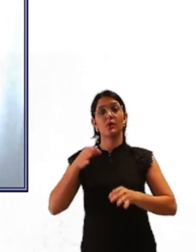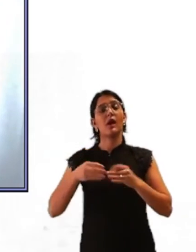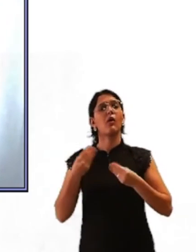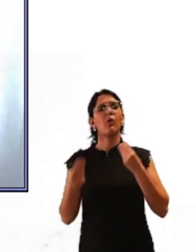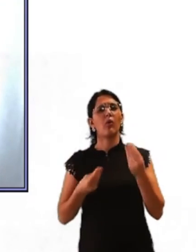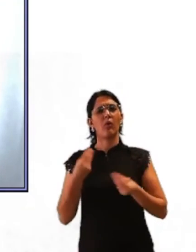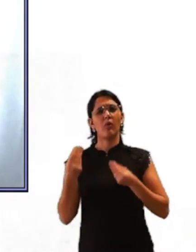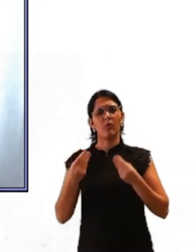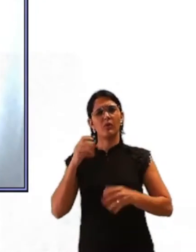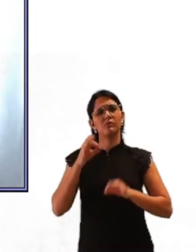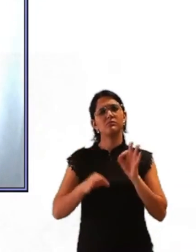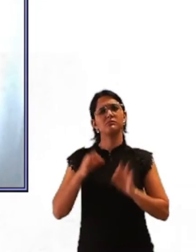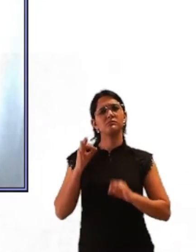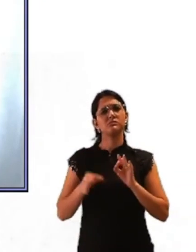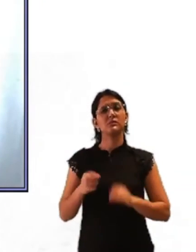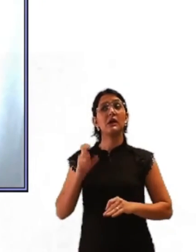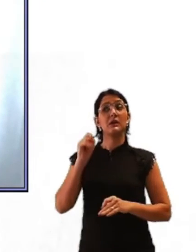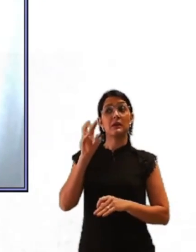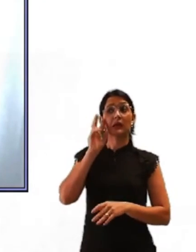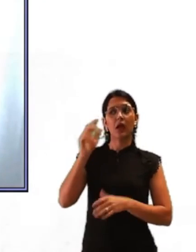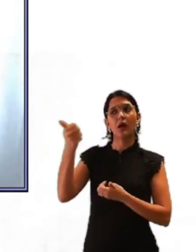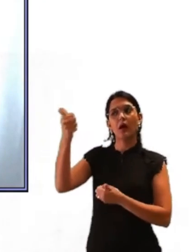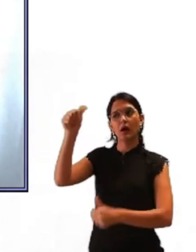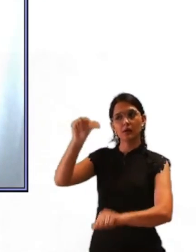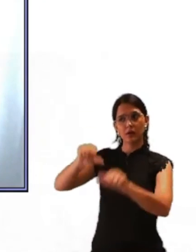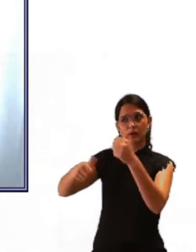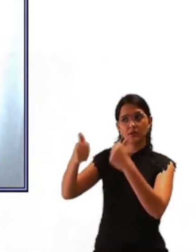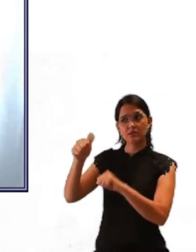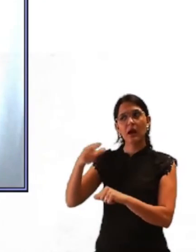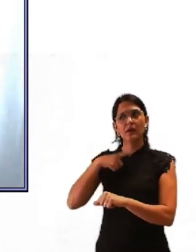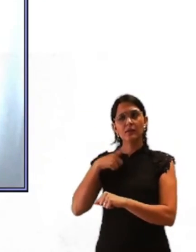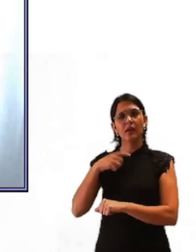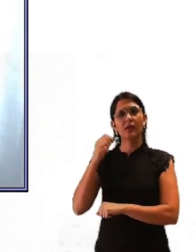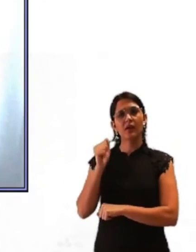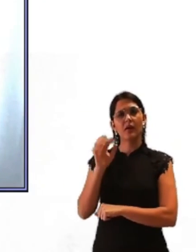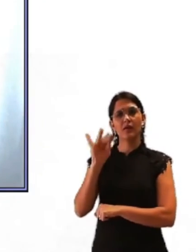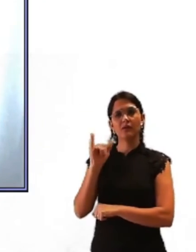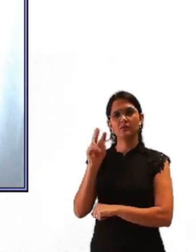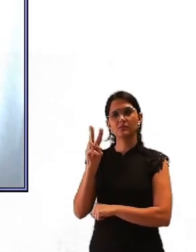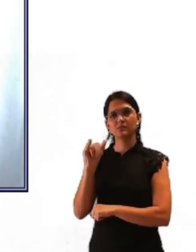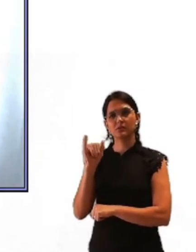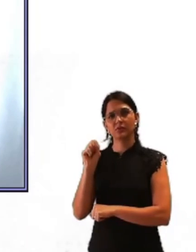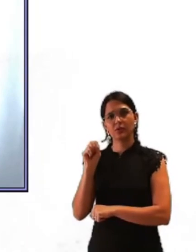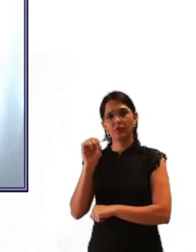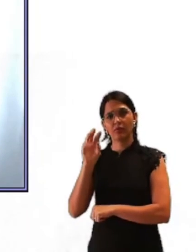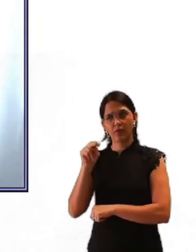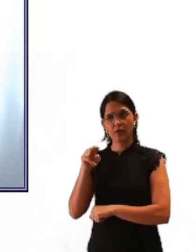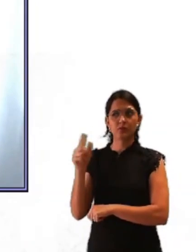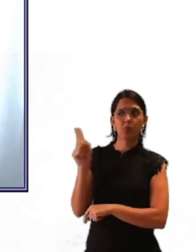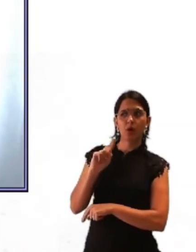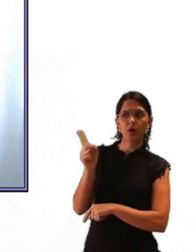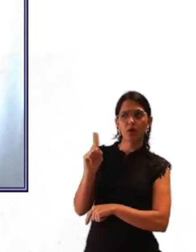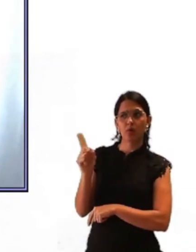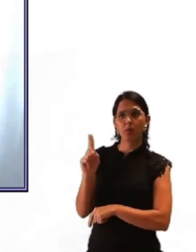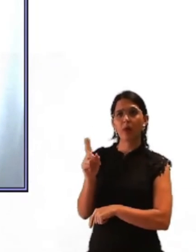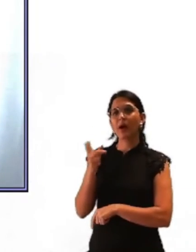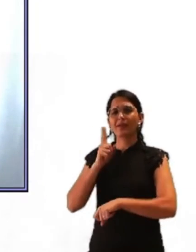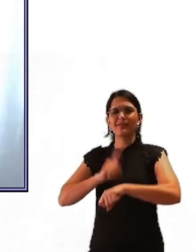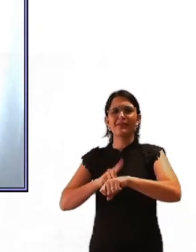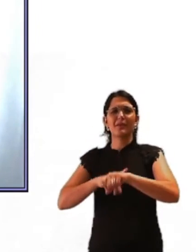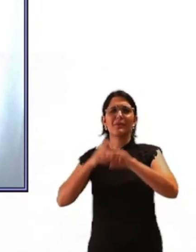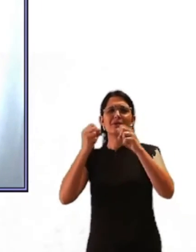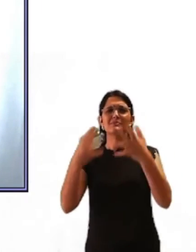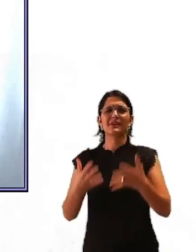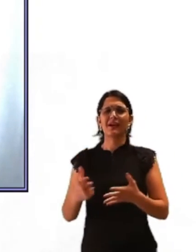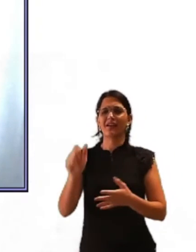na perspectiva se há um ativismo ou não, e aí, infelizmente, a gente não tem tempo de falar aqui, né, sobre o que é o ativismo, o que que não